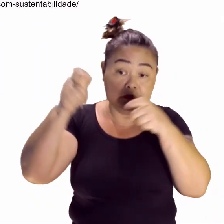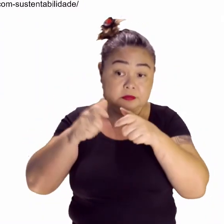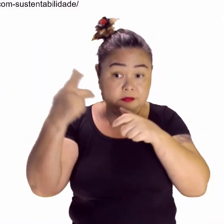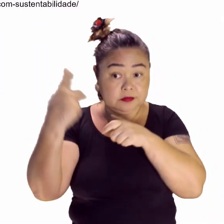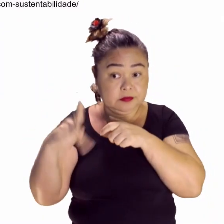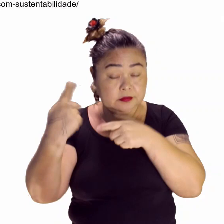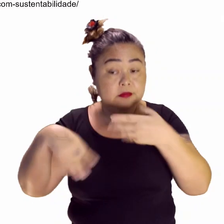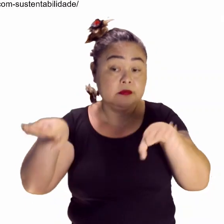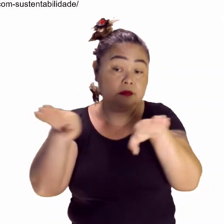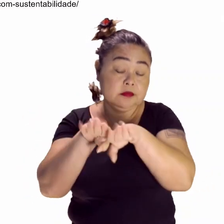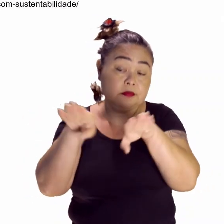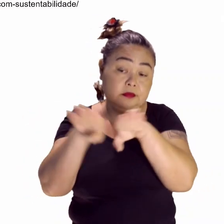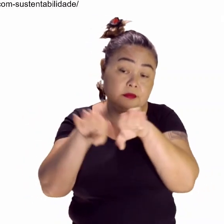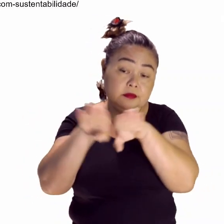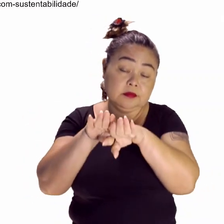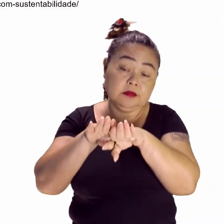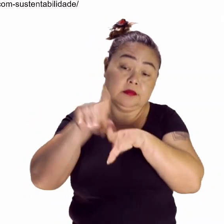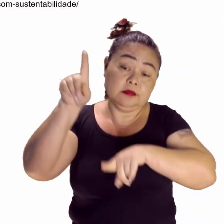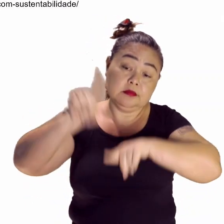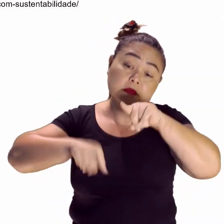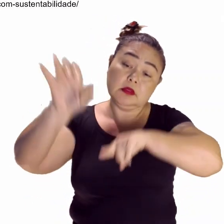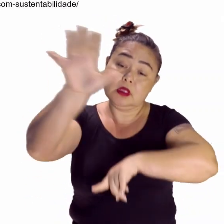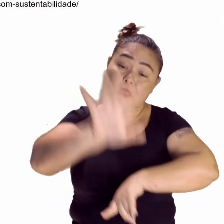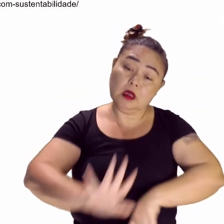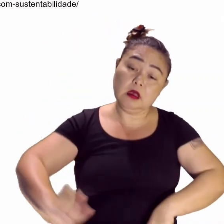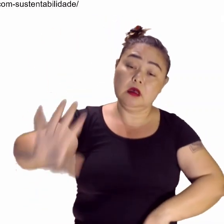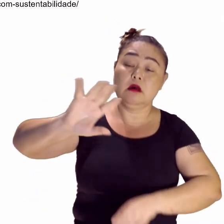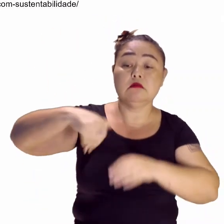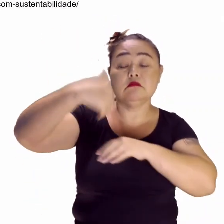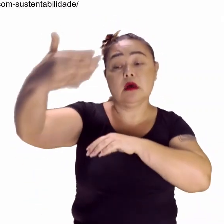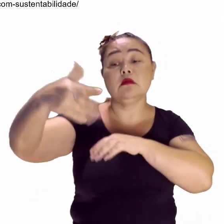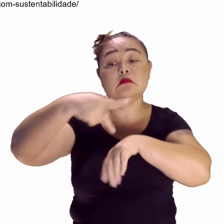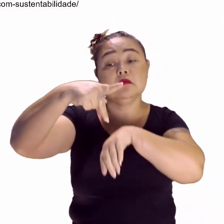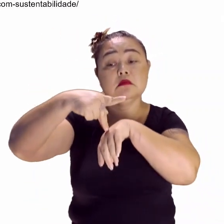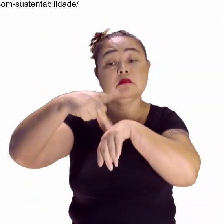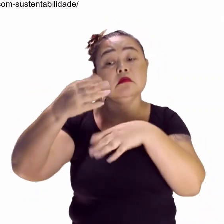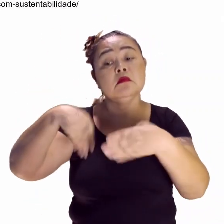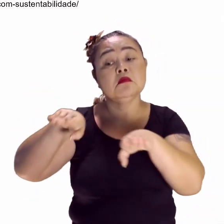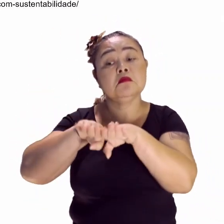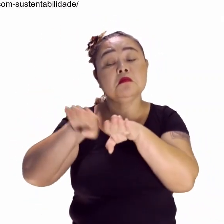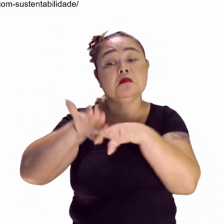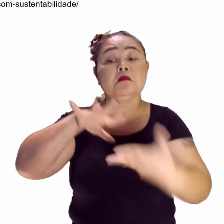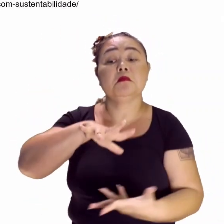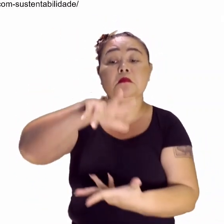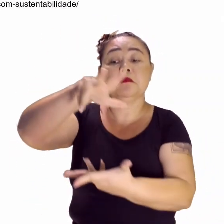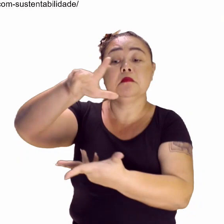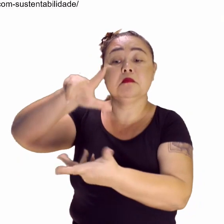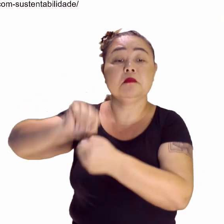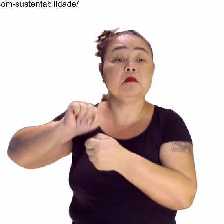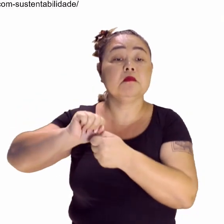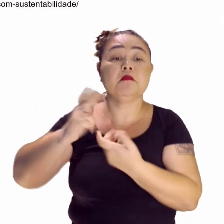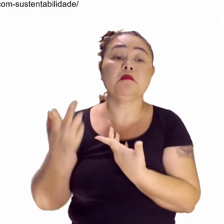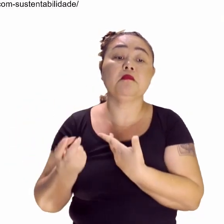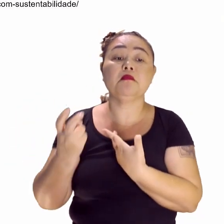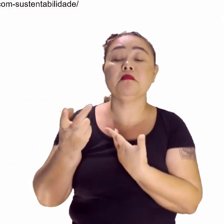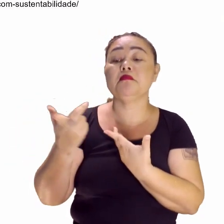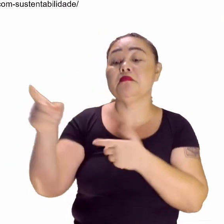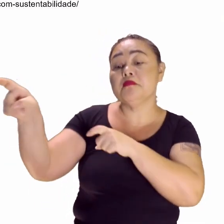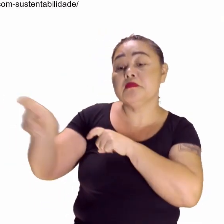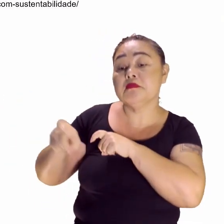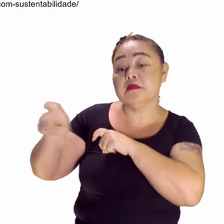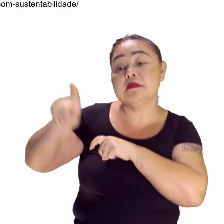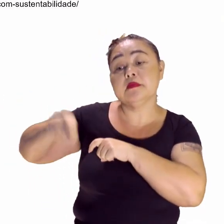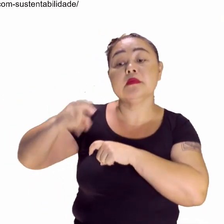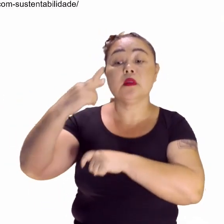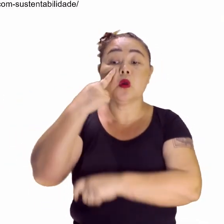também do da produção nacional que é para exportação e até mesmo para o mundo então a agricultura também em